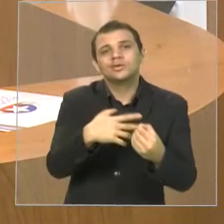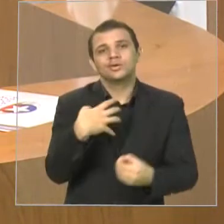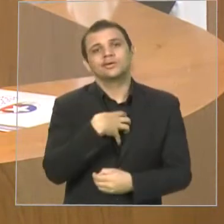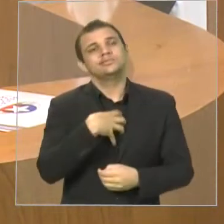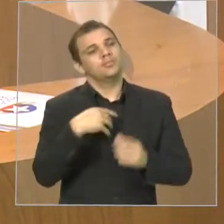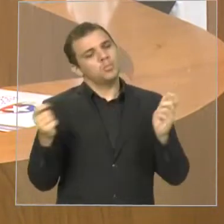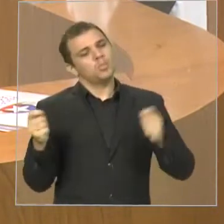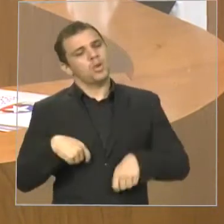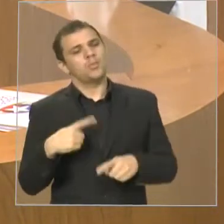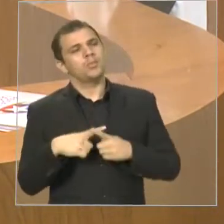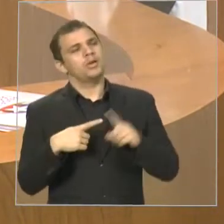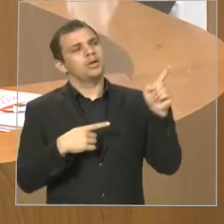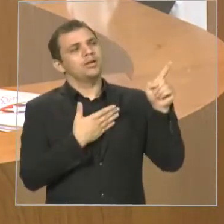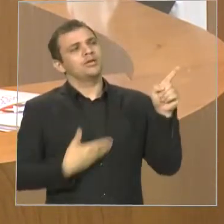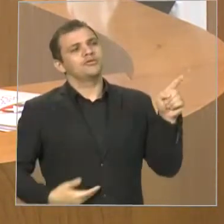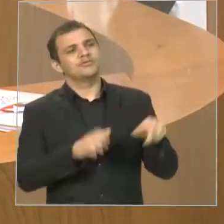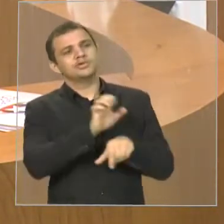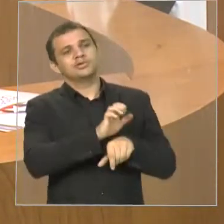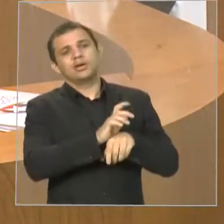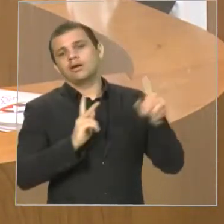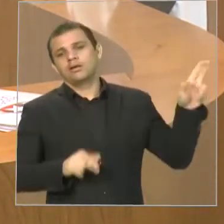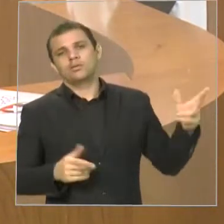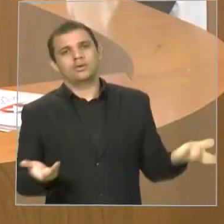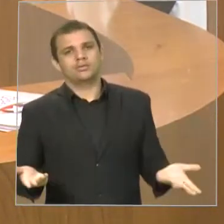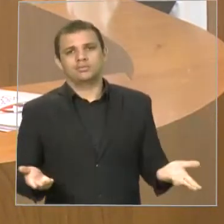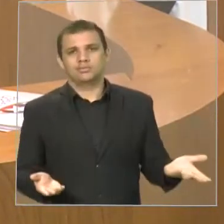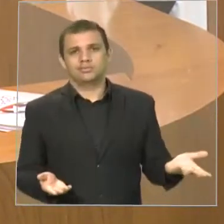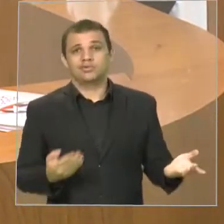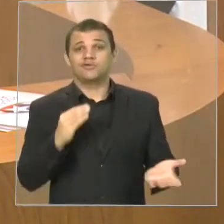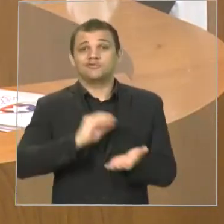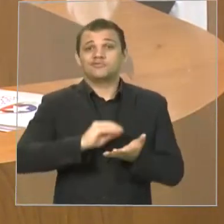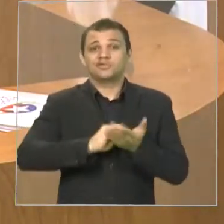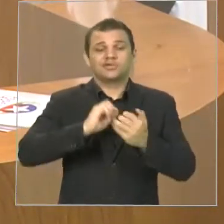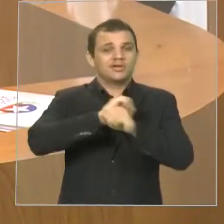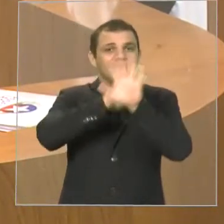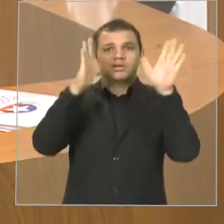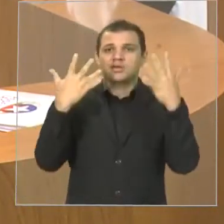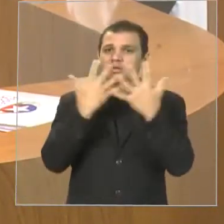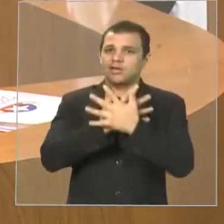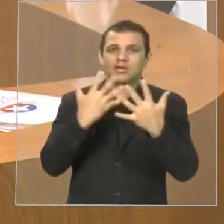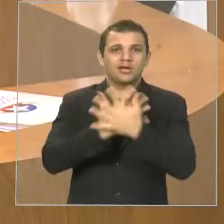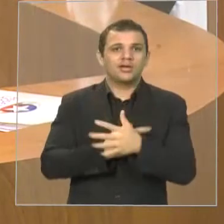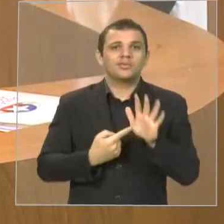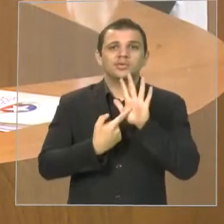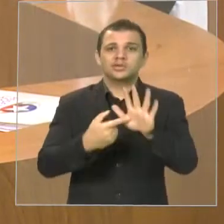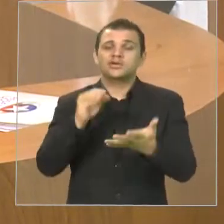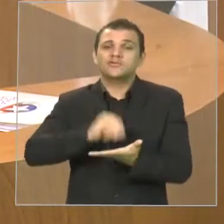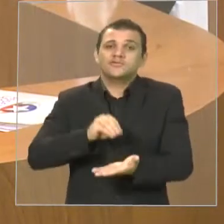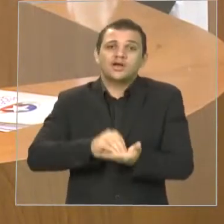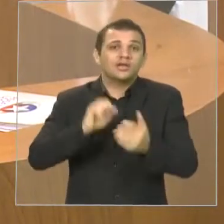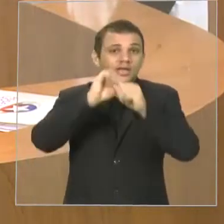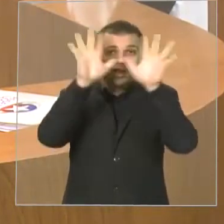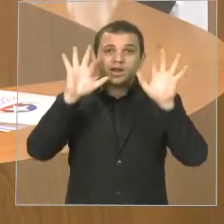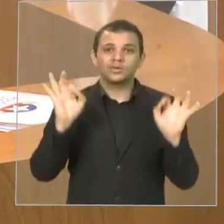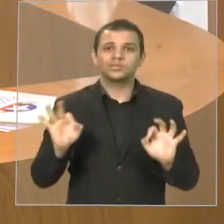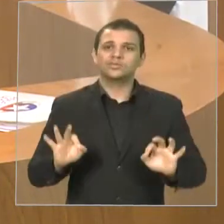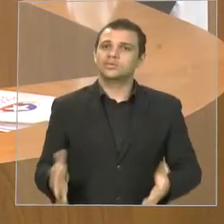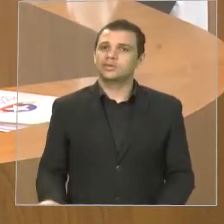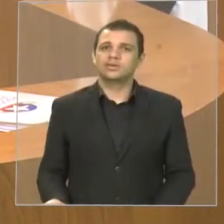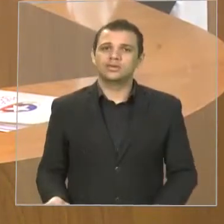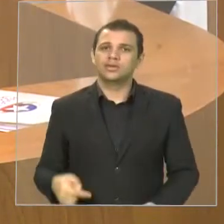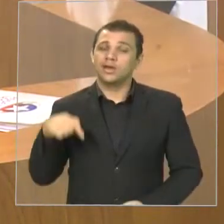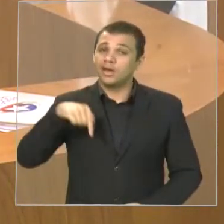Porque o governo do estado não dá exemplo. Fala de transparência, tem a Secretaria de Transparência, E os nossos requerimentos não são aprovados nesta